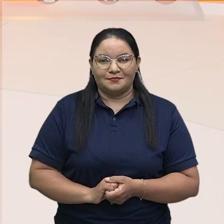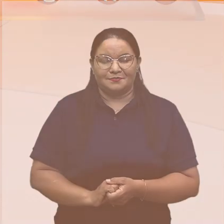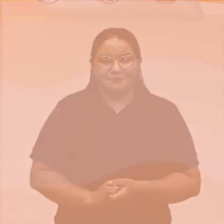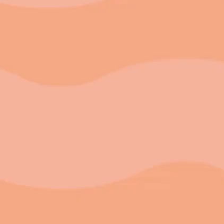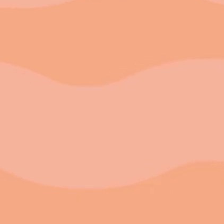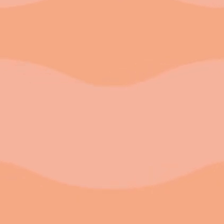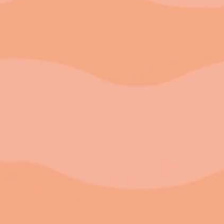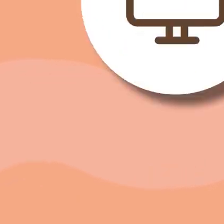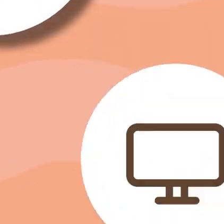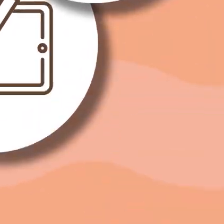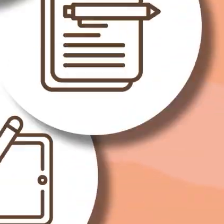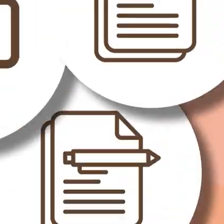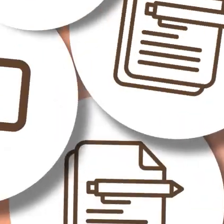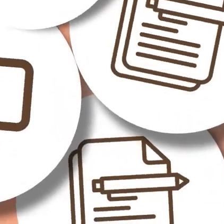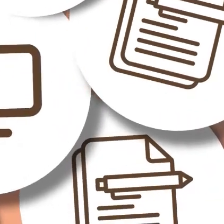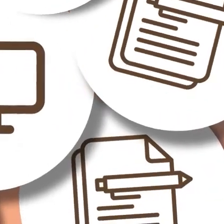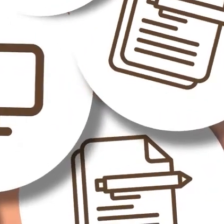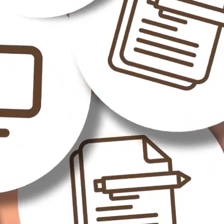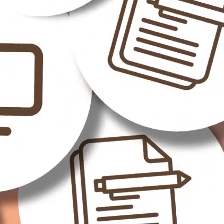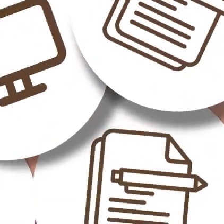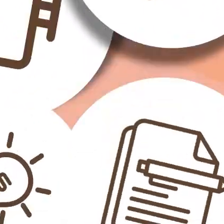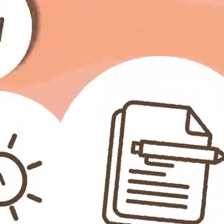revisão.